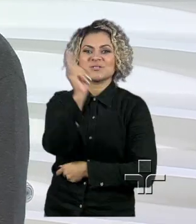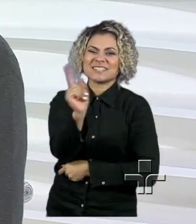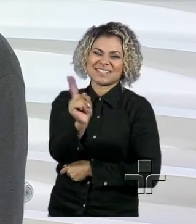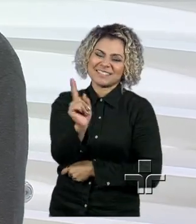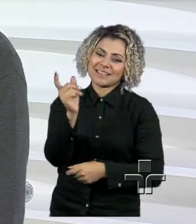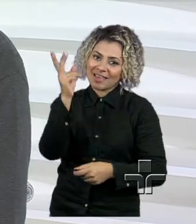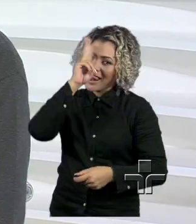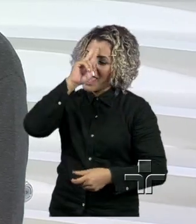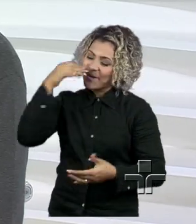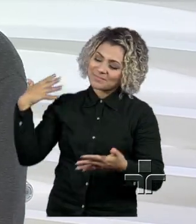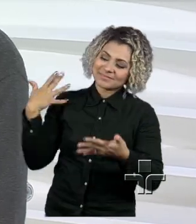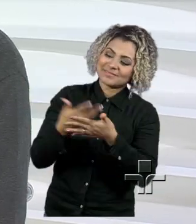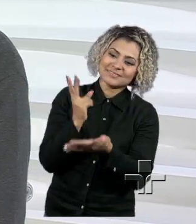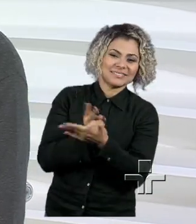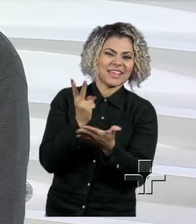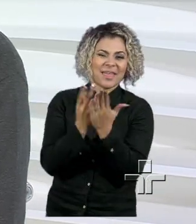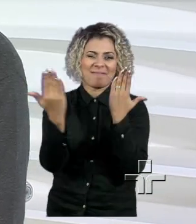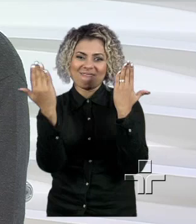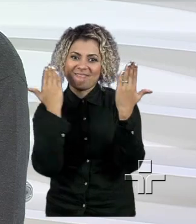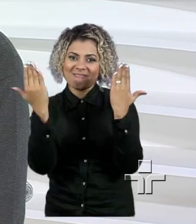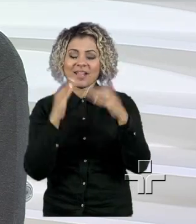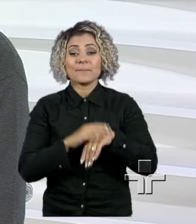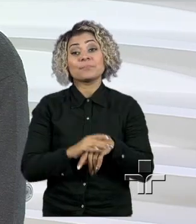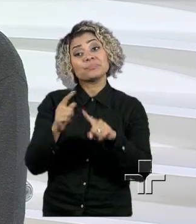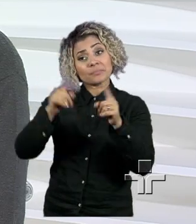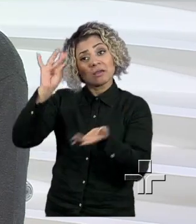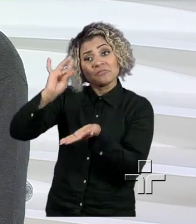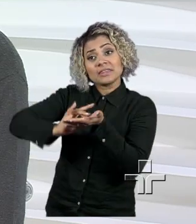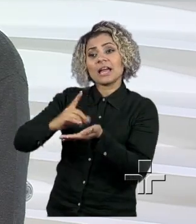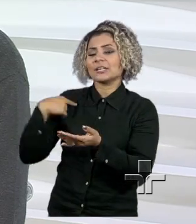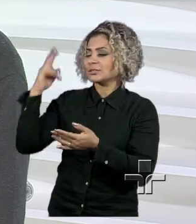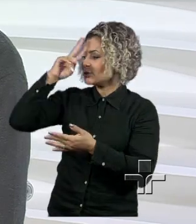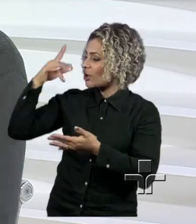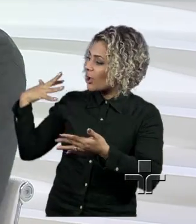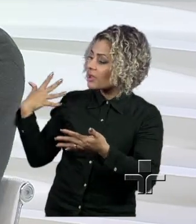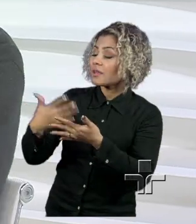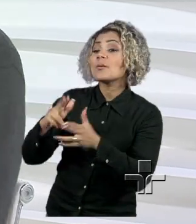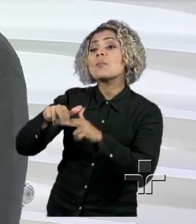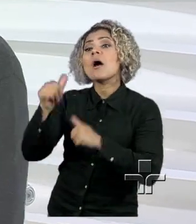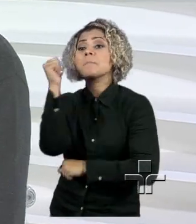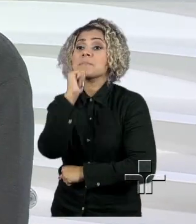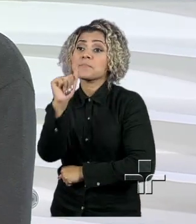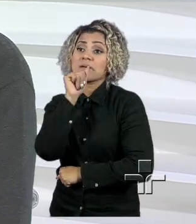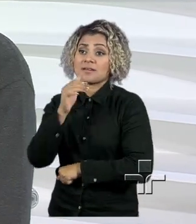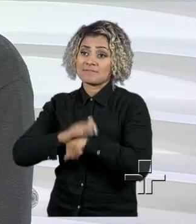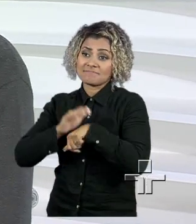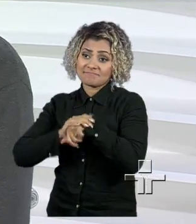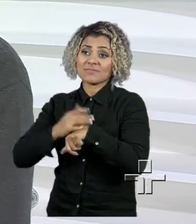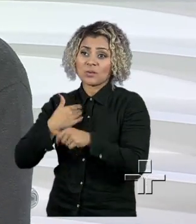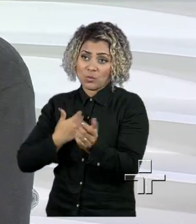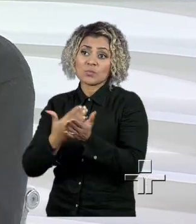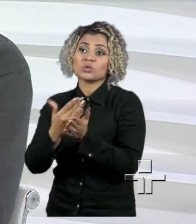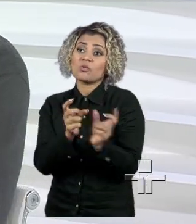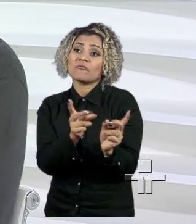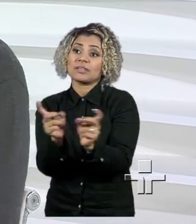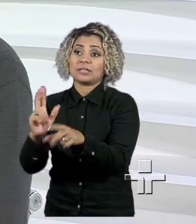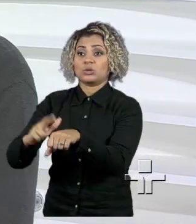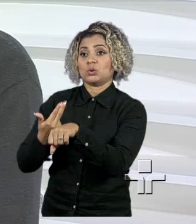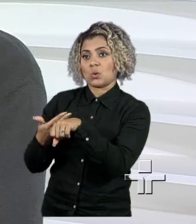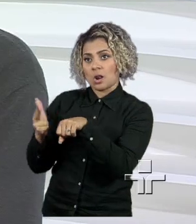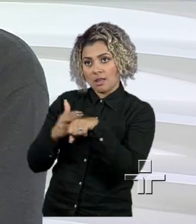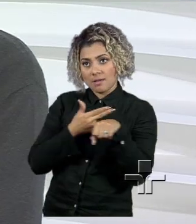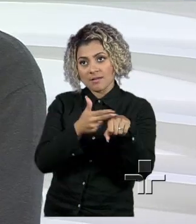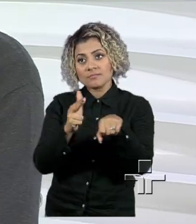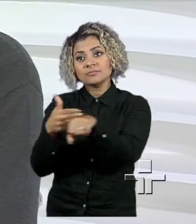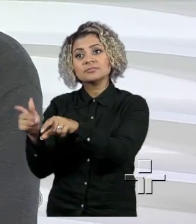paralelo, mas, na verdade, essa história vem da minha mãe, que começou esse negócio vendendo